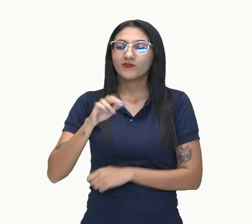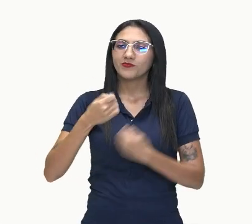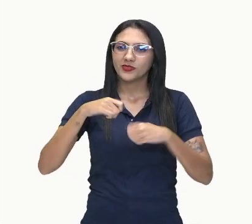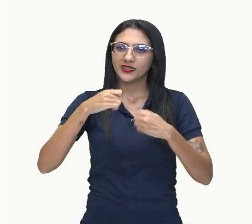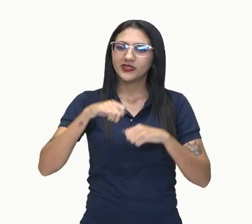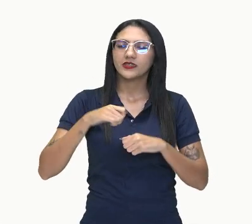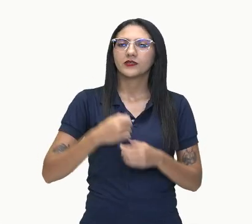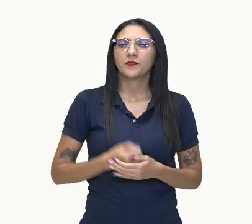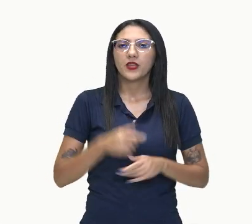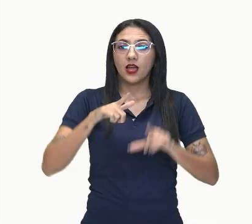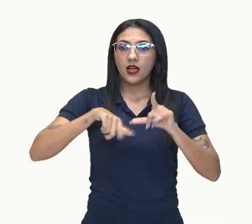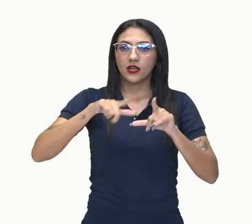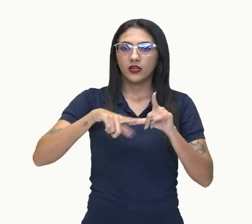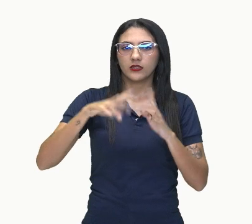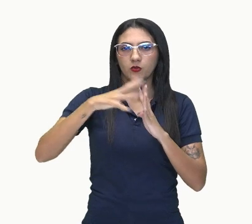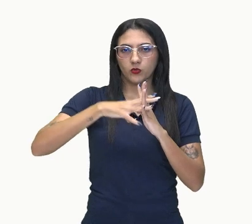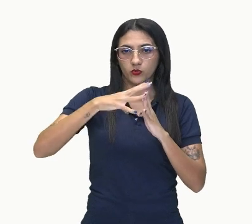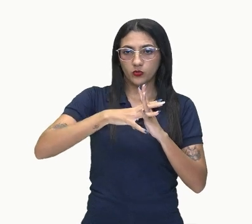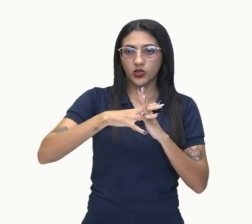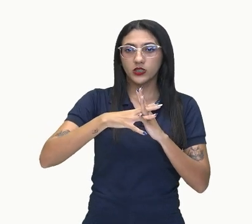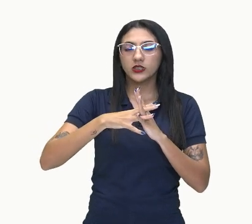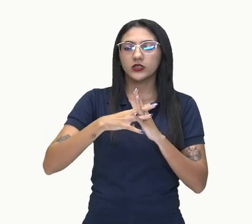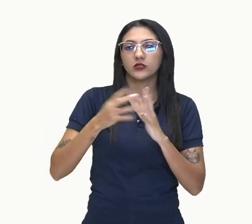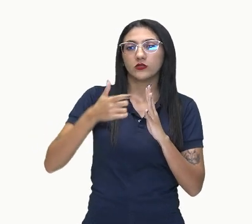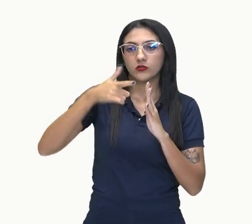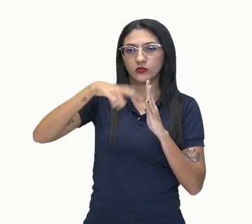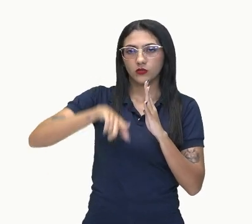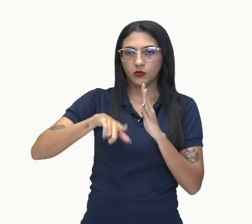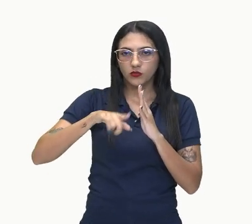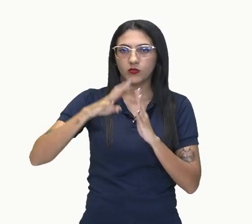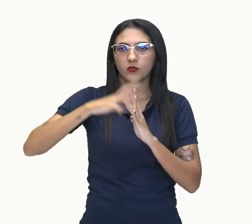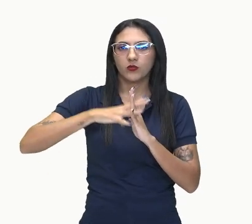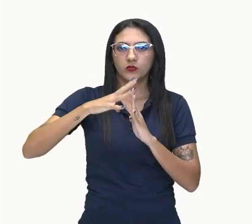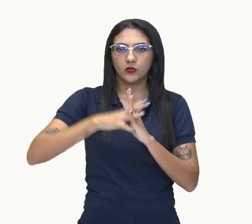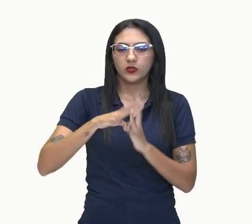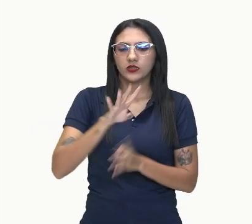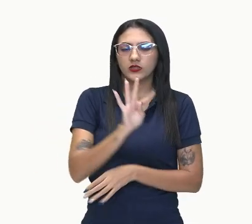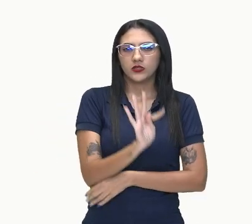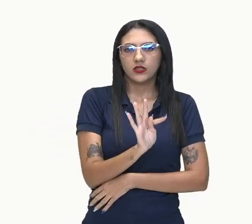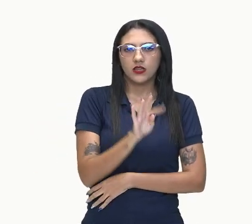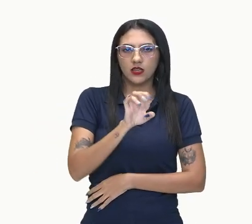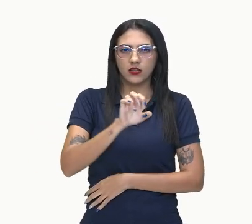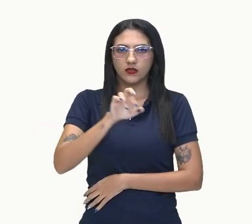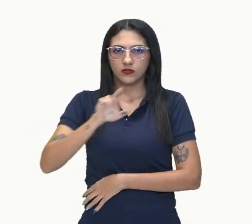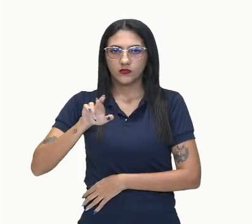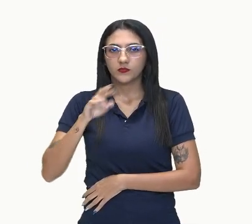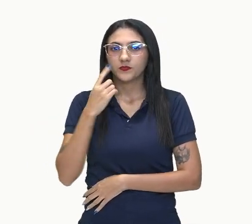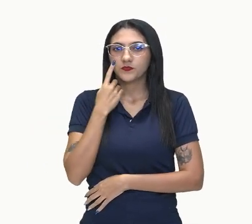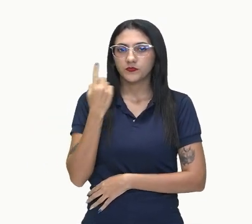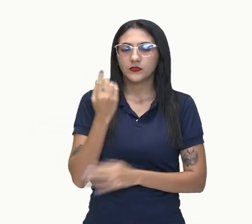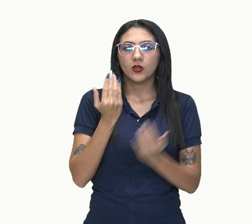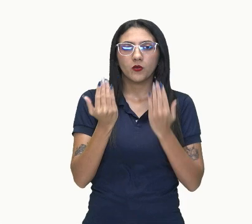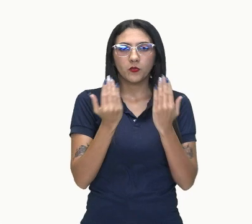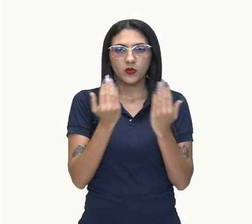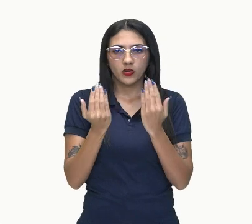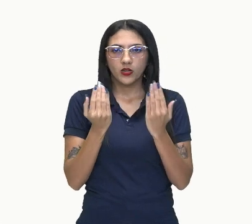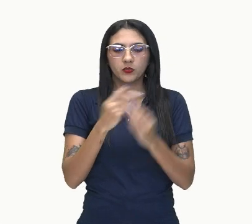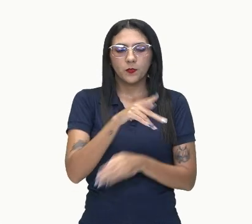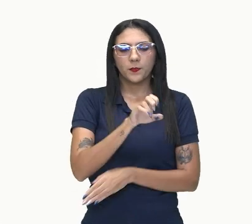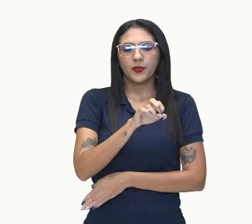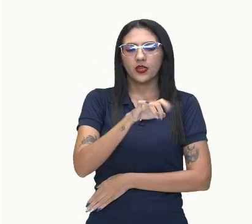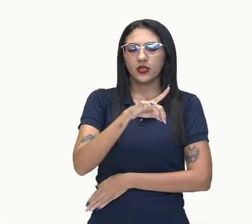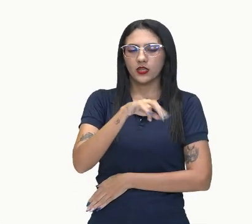duplicar a última. Pedro is fatter. Ele é mais gordinho